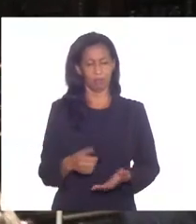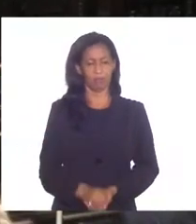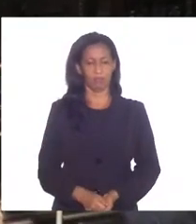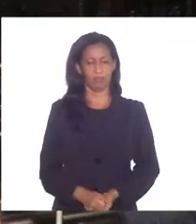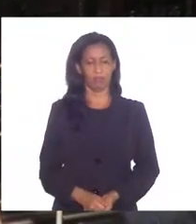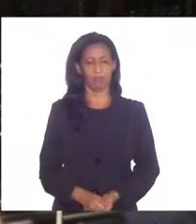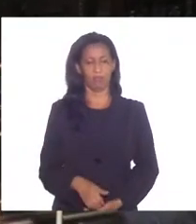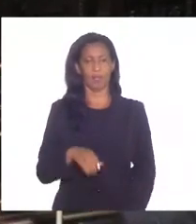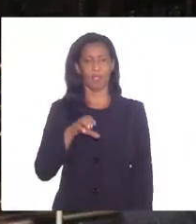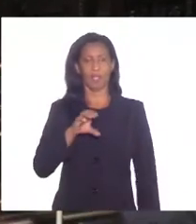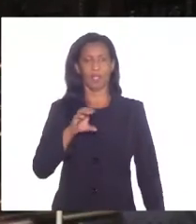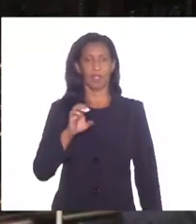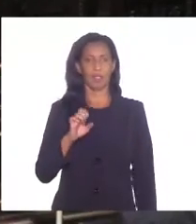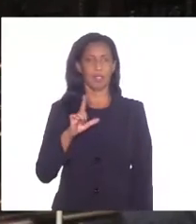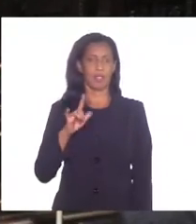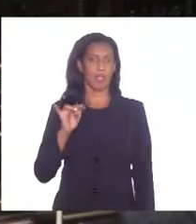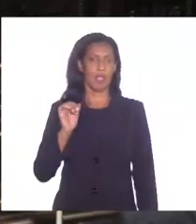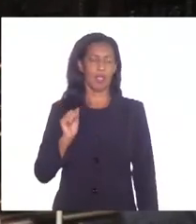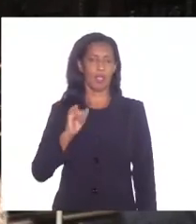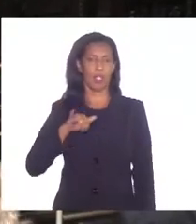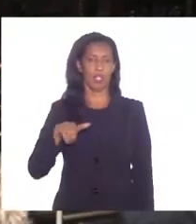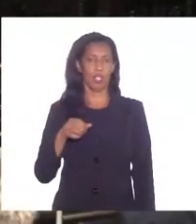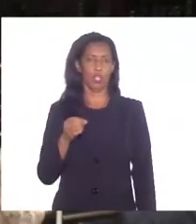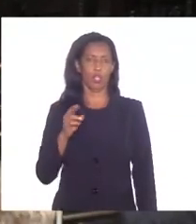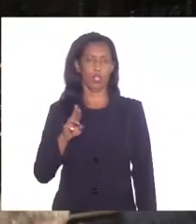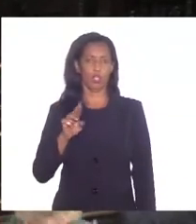Deputada Célia Jordão.